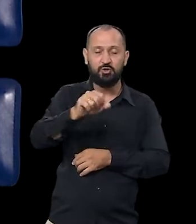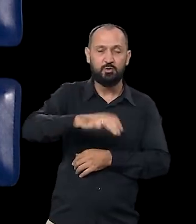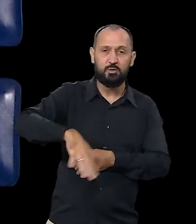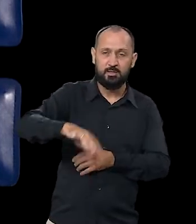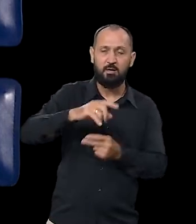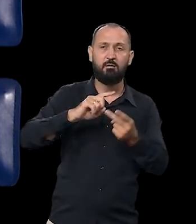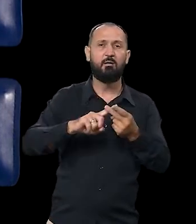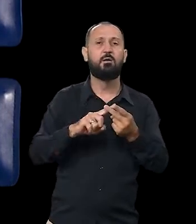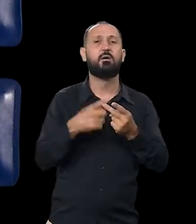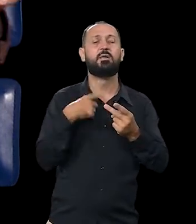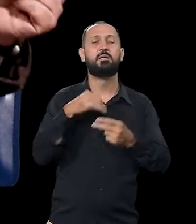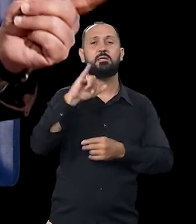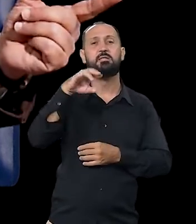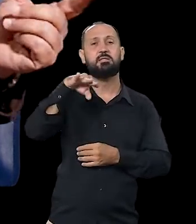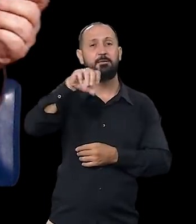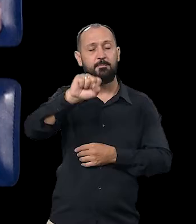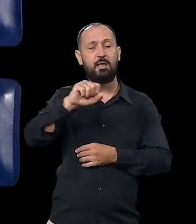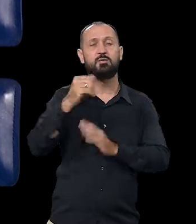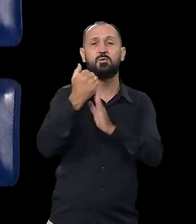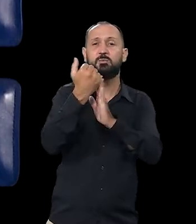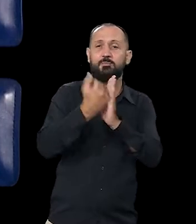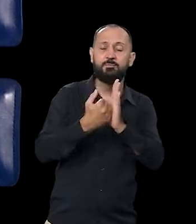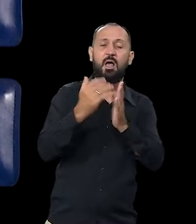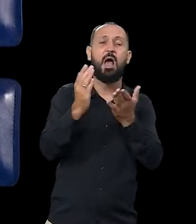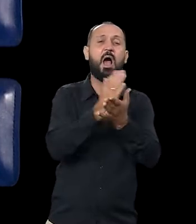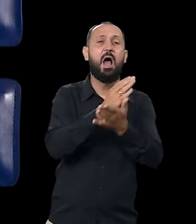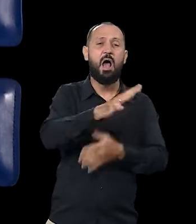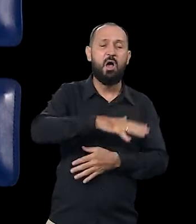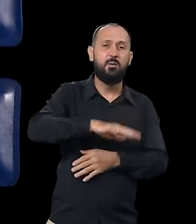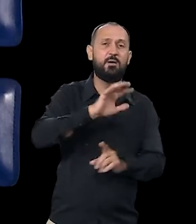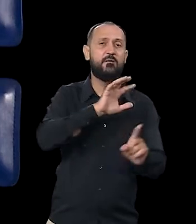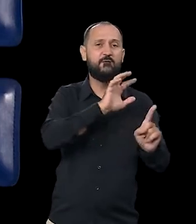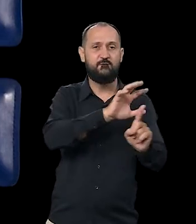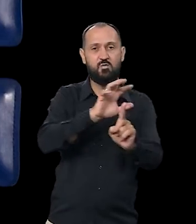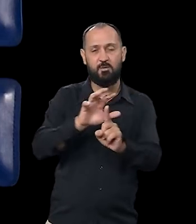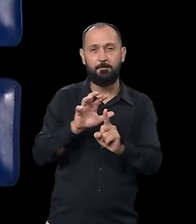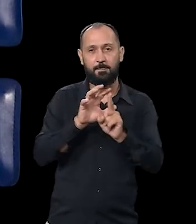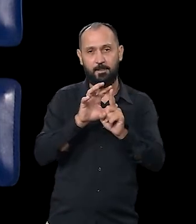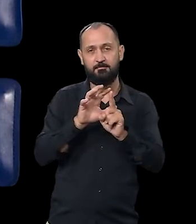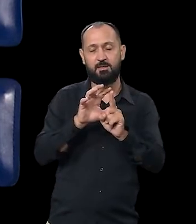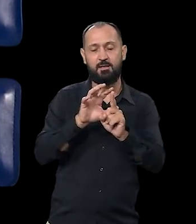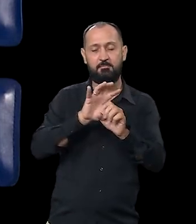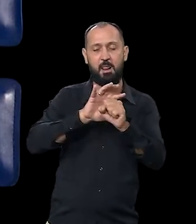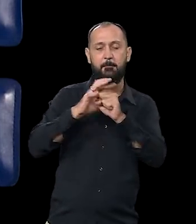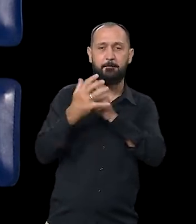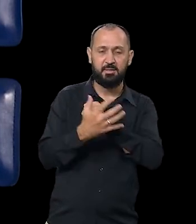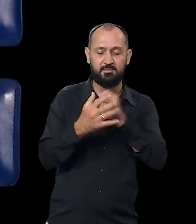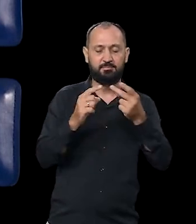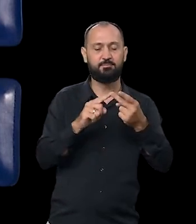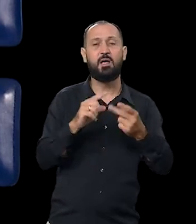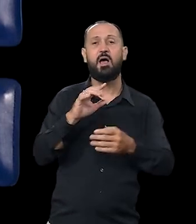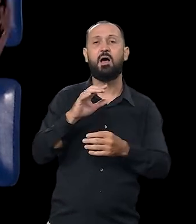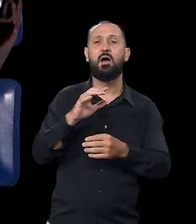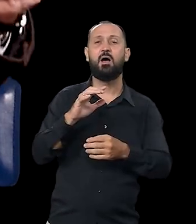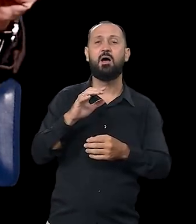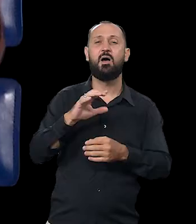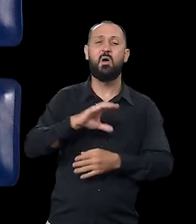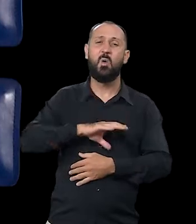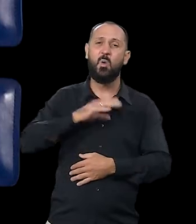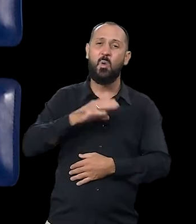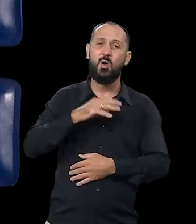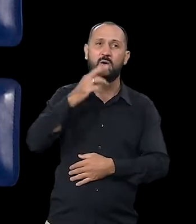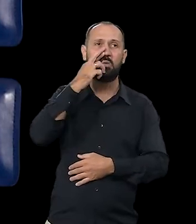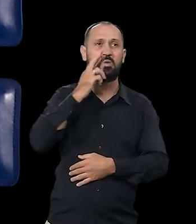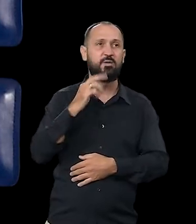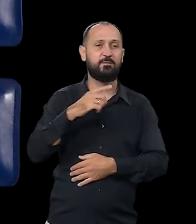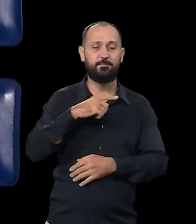energia social, redução de ICMS para aqueles setores mais impactados pela pandemia, a coragem que